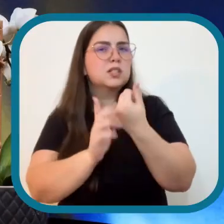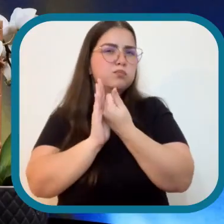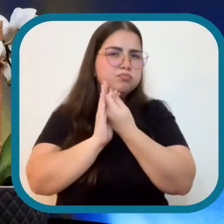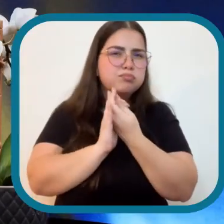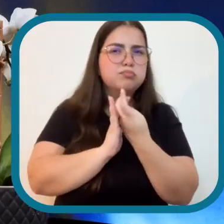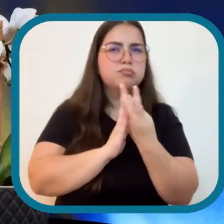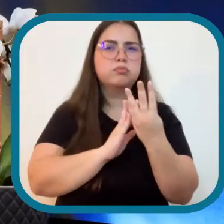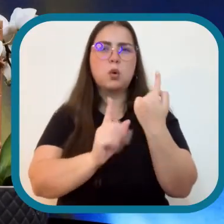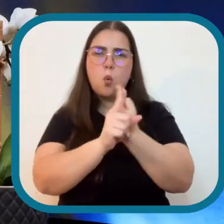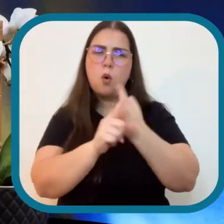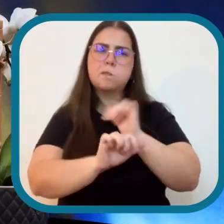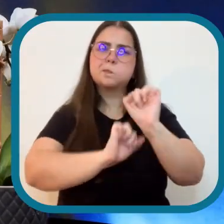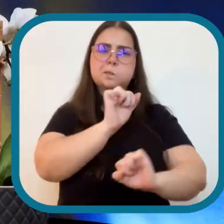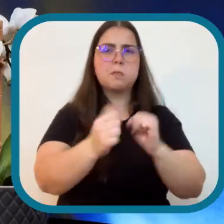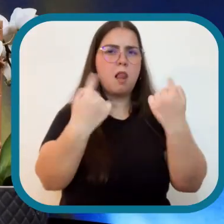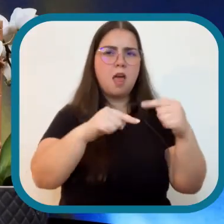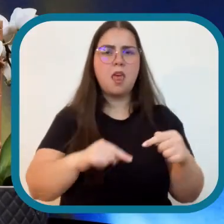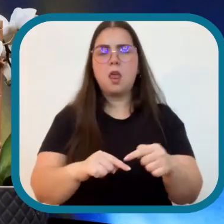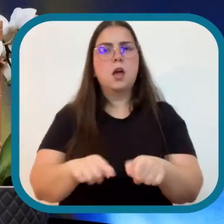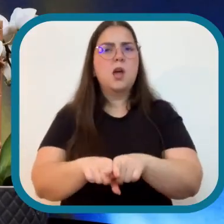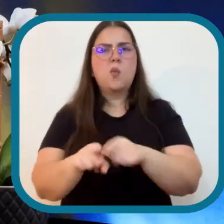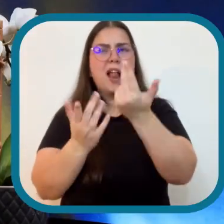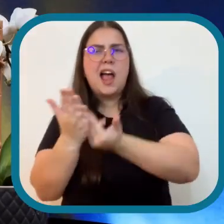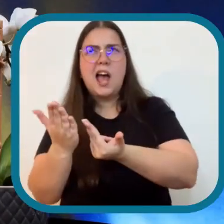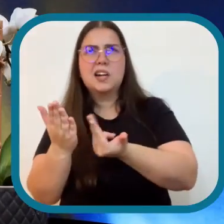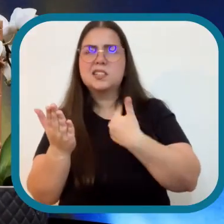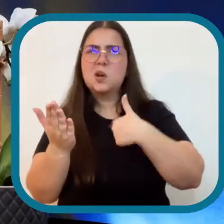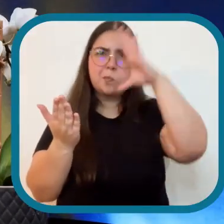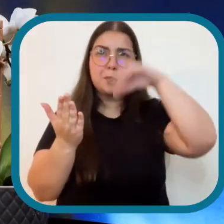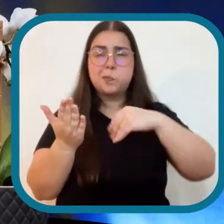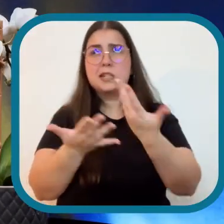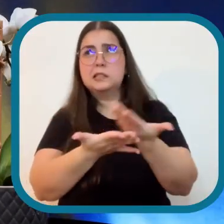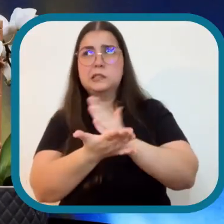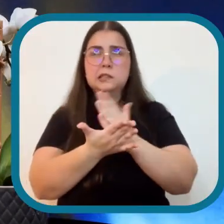enfim, produtos, não sei se poderão ser chamados de artes, eu teria as minhas dúvidas,